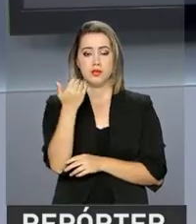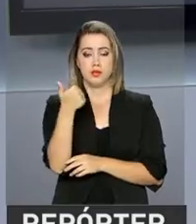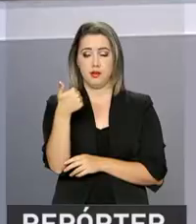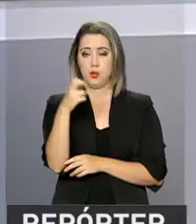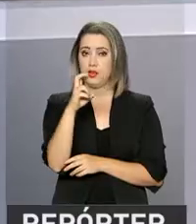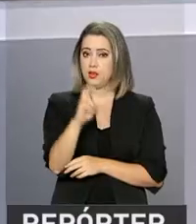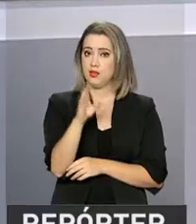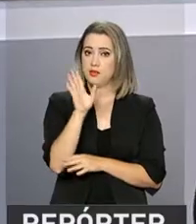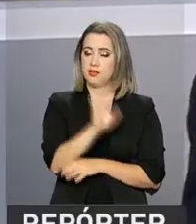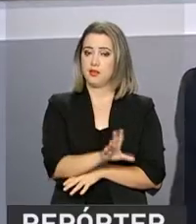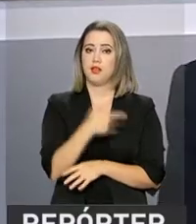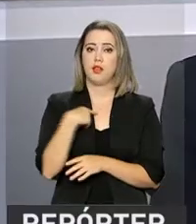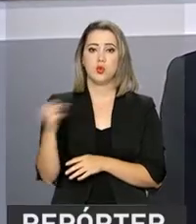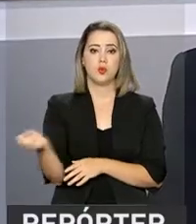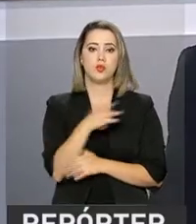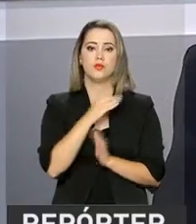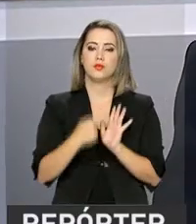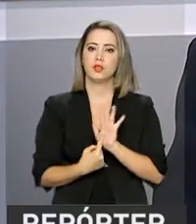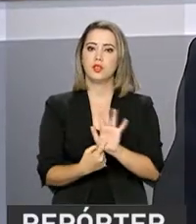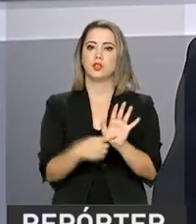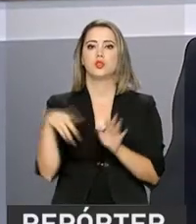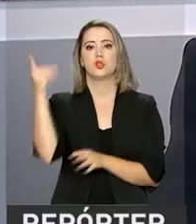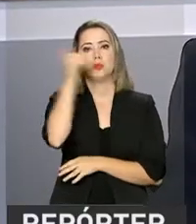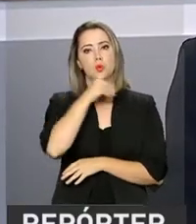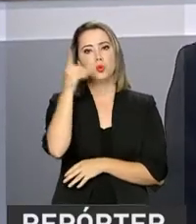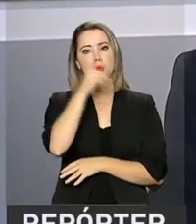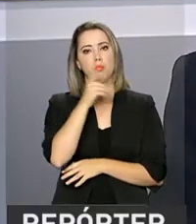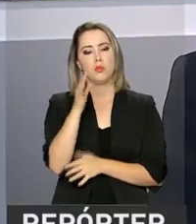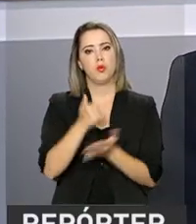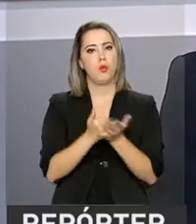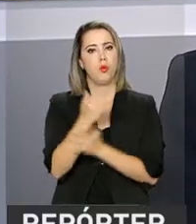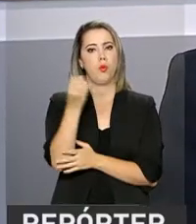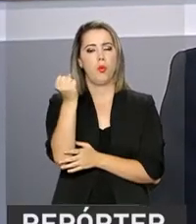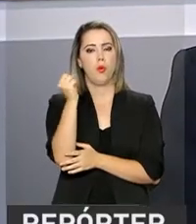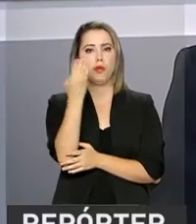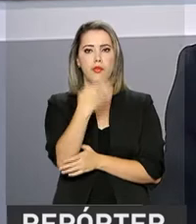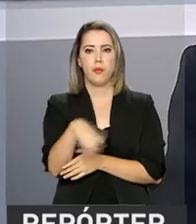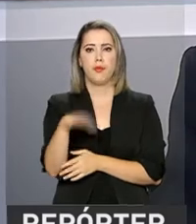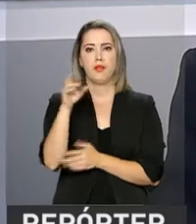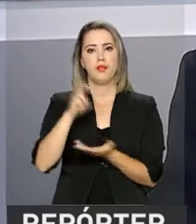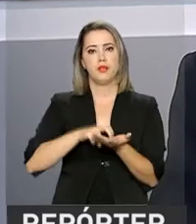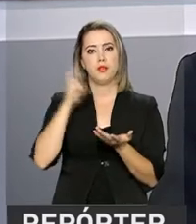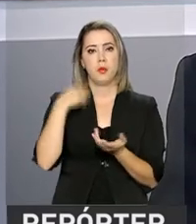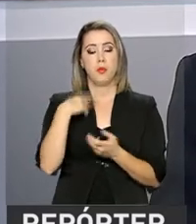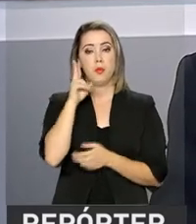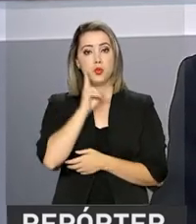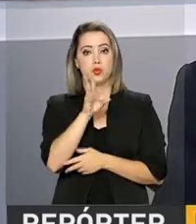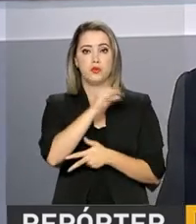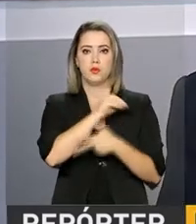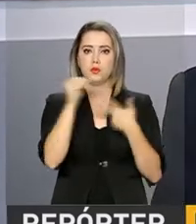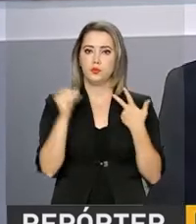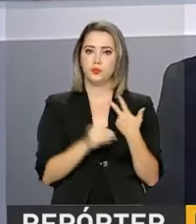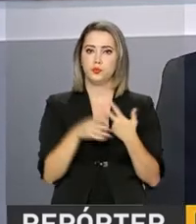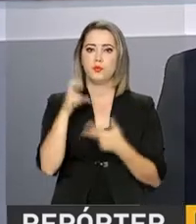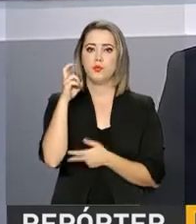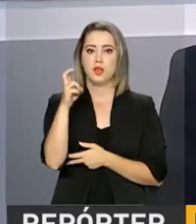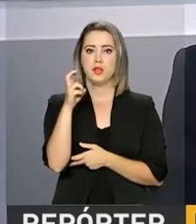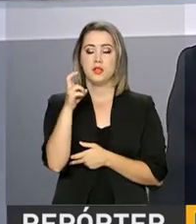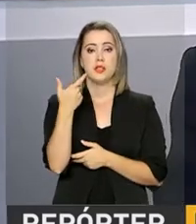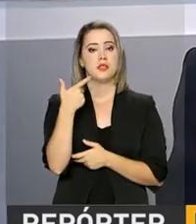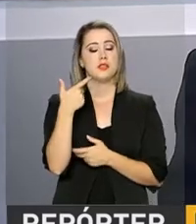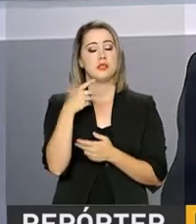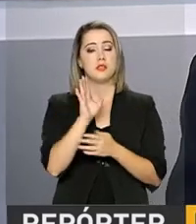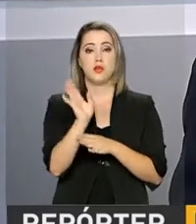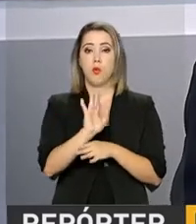tarde aos domingos a partir das 8 e meia da manhã os candidatos podem aproveitar a maratona enem com cinco episódios exibidos